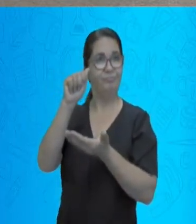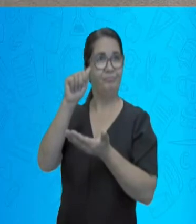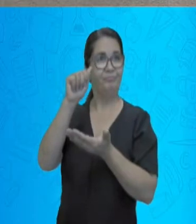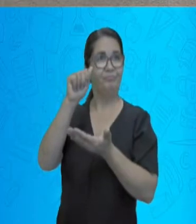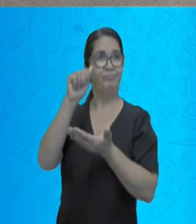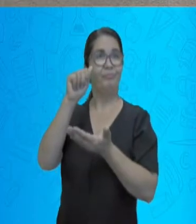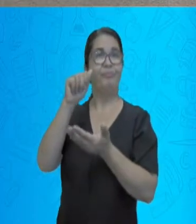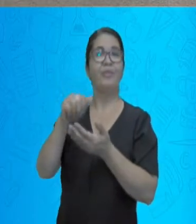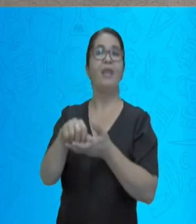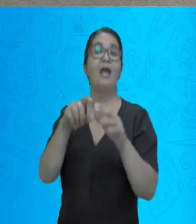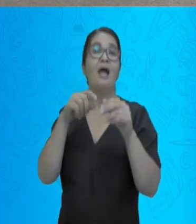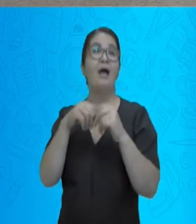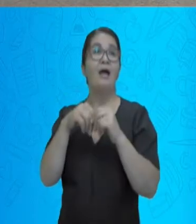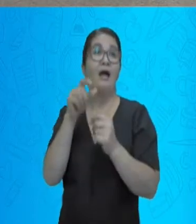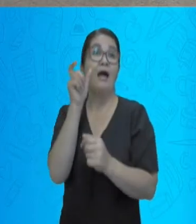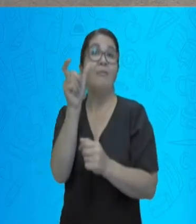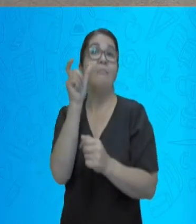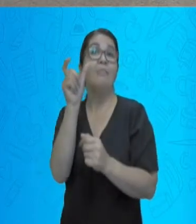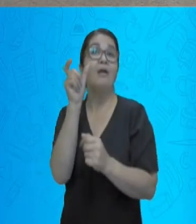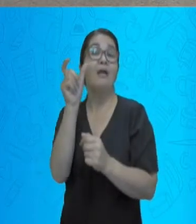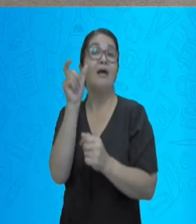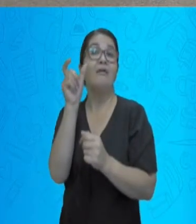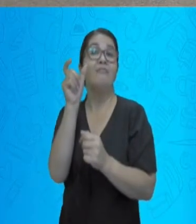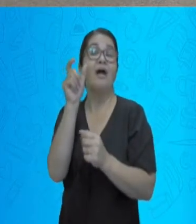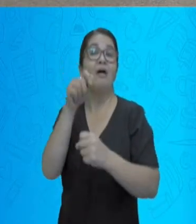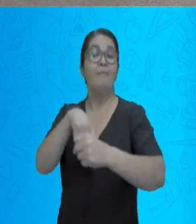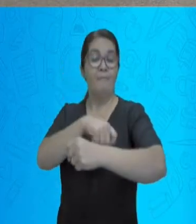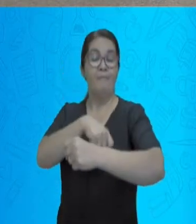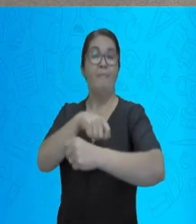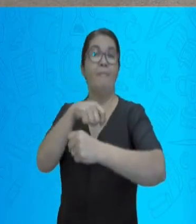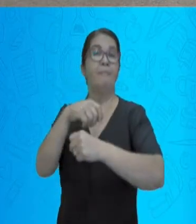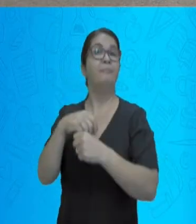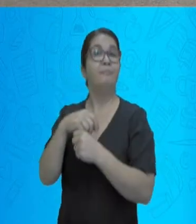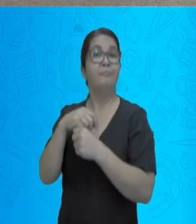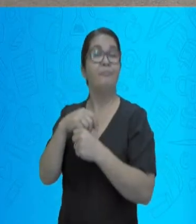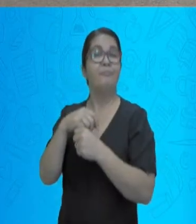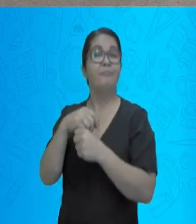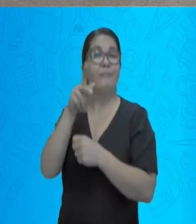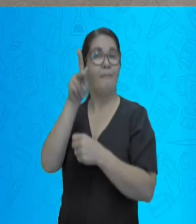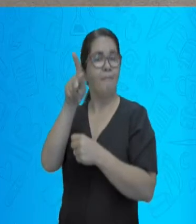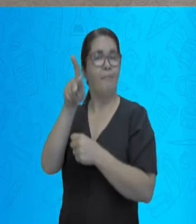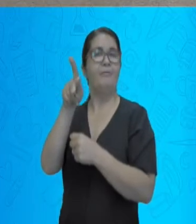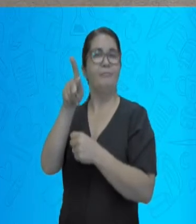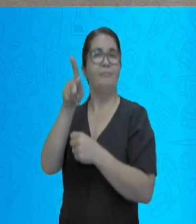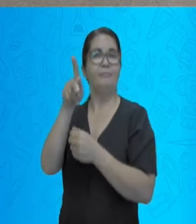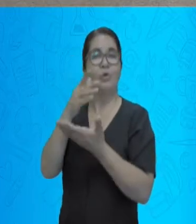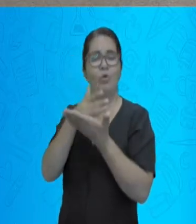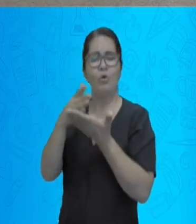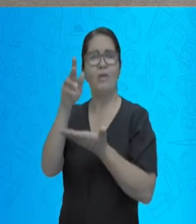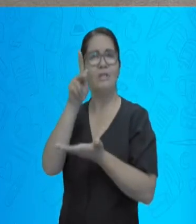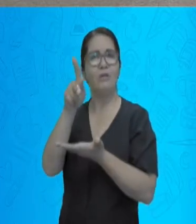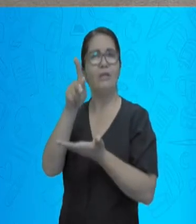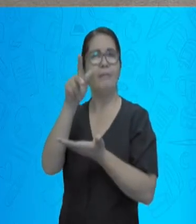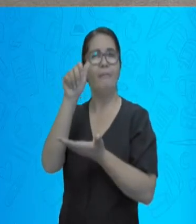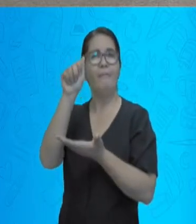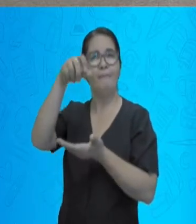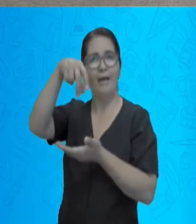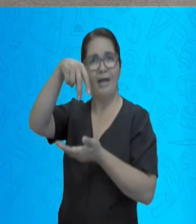A palavra panela. Panela. Começa com a letra P. A